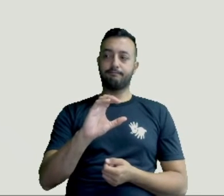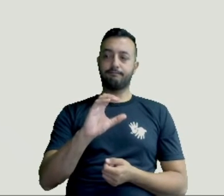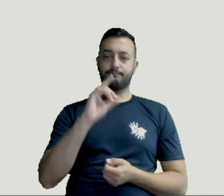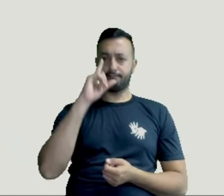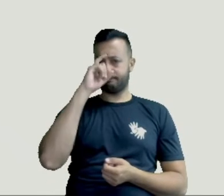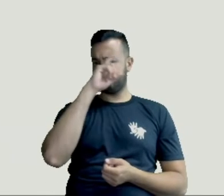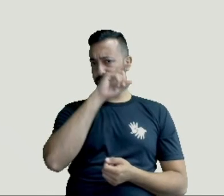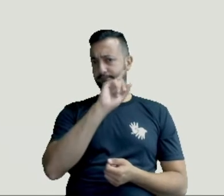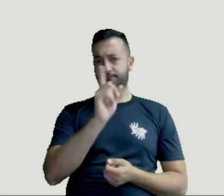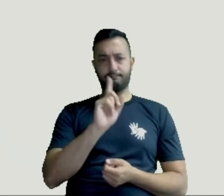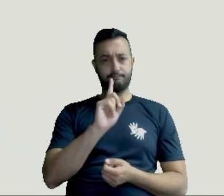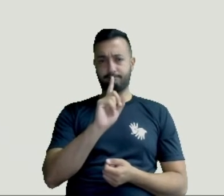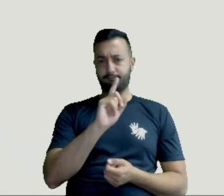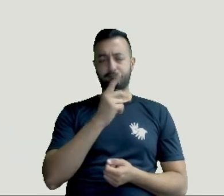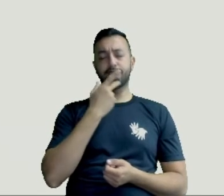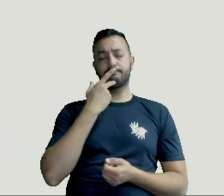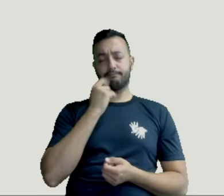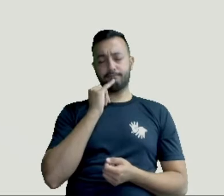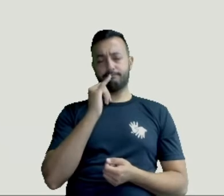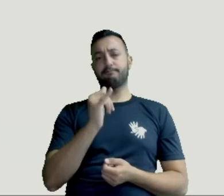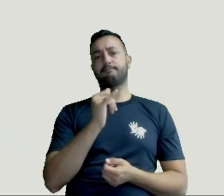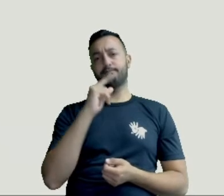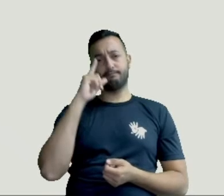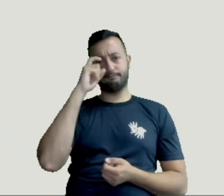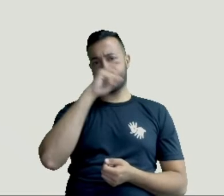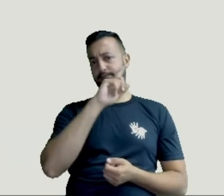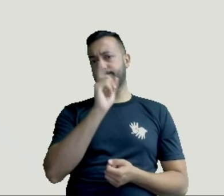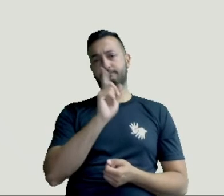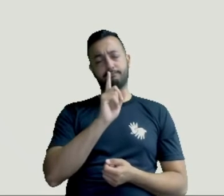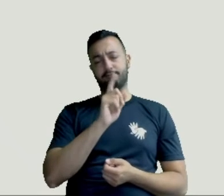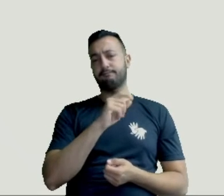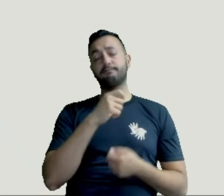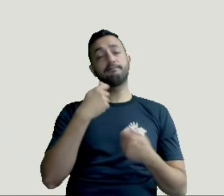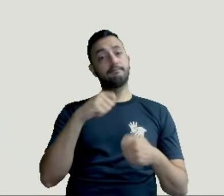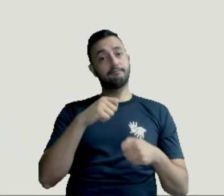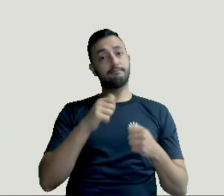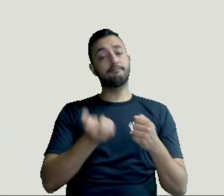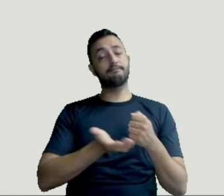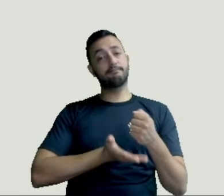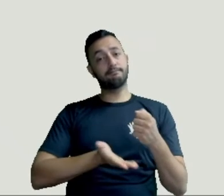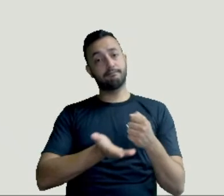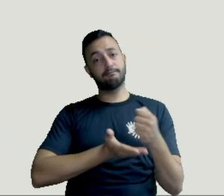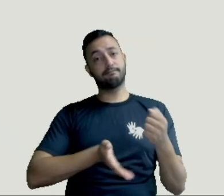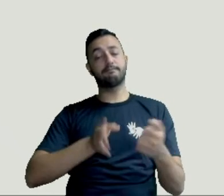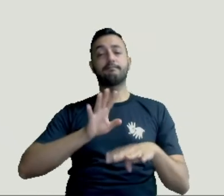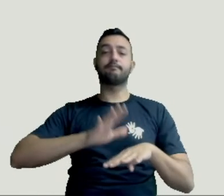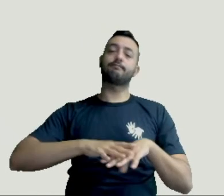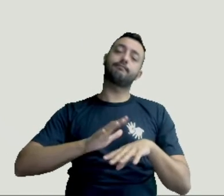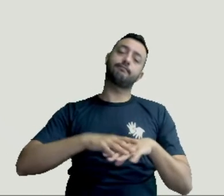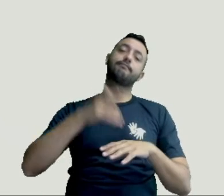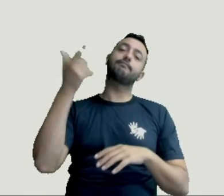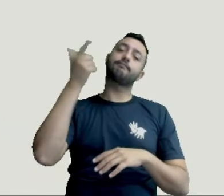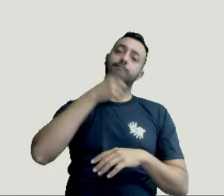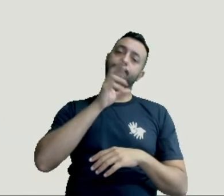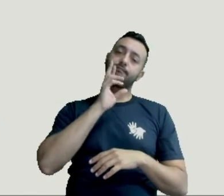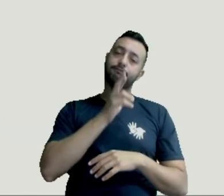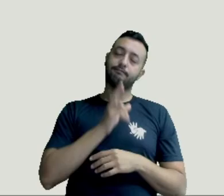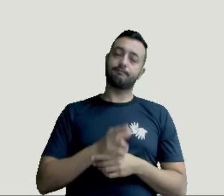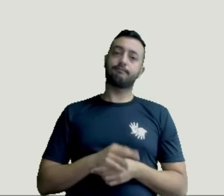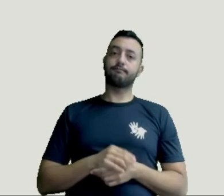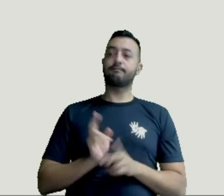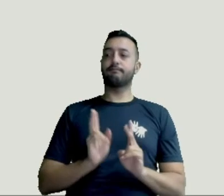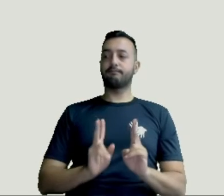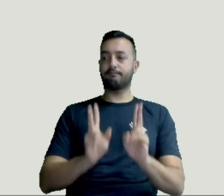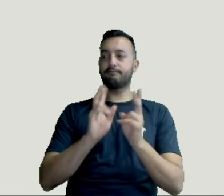Não é difícil. Garanto a vocês que não é difícil. É só você ter uma noção básica de matemática aí que você consegue resolver tranquilamente.